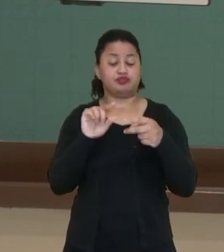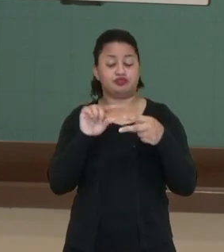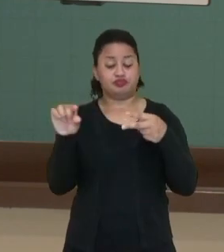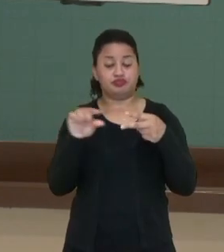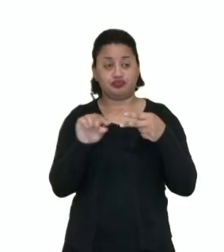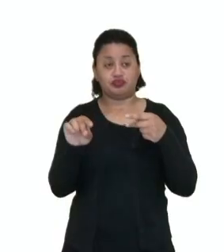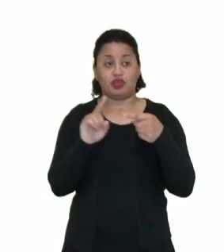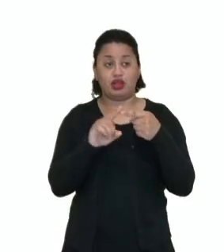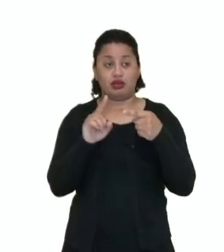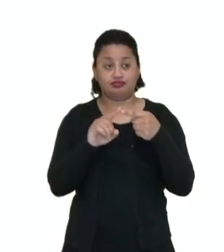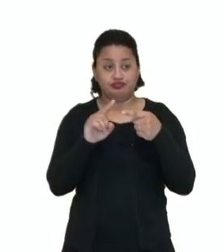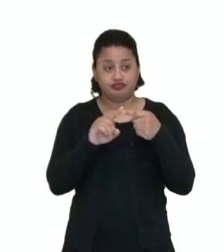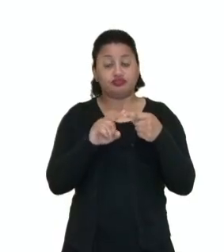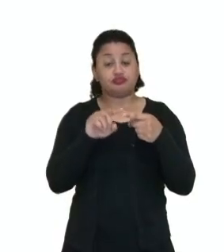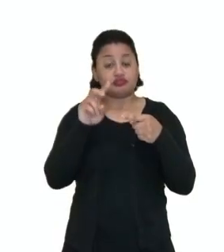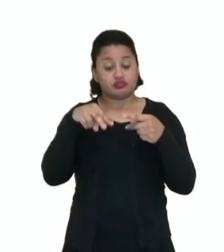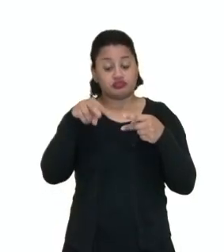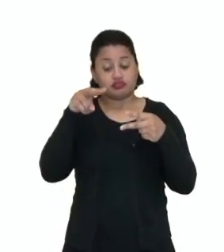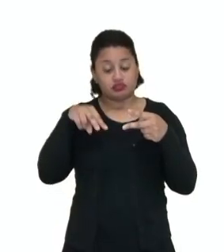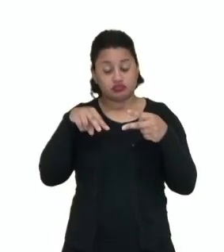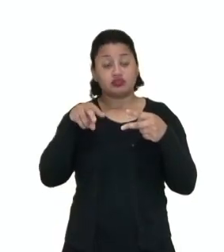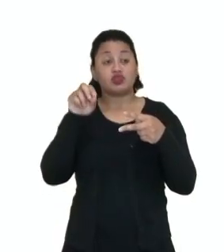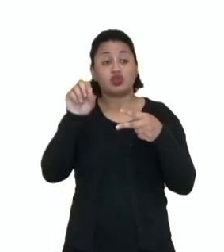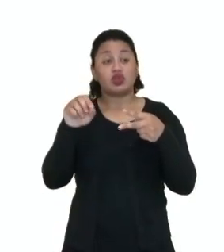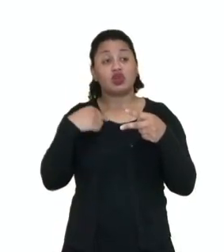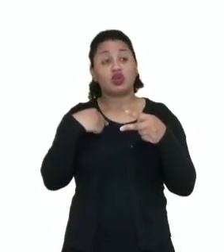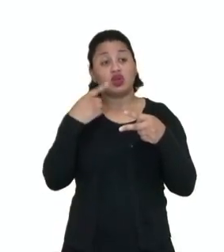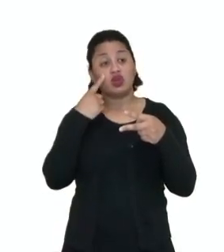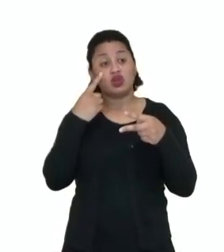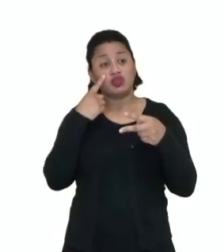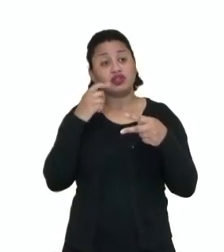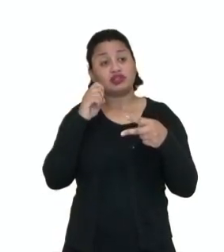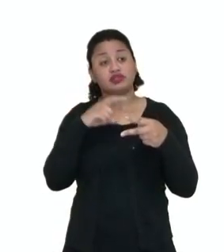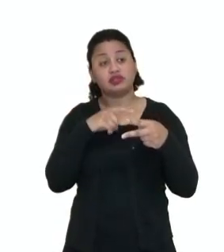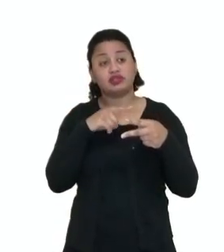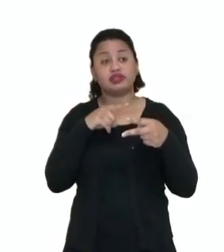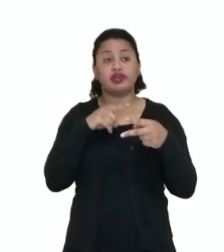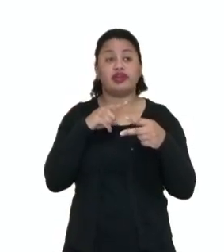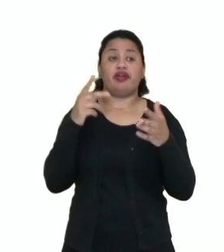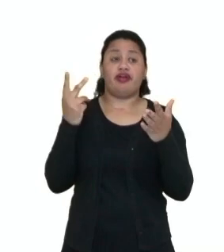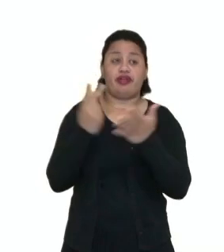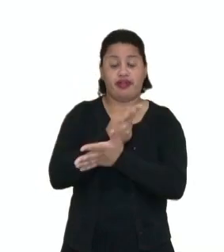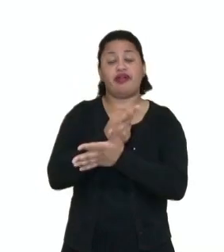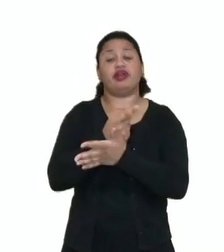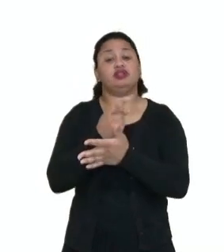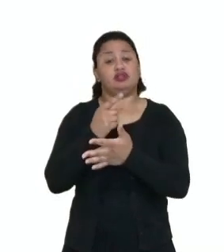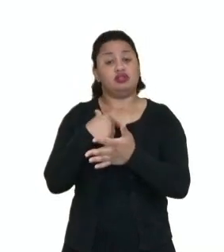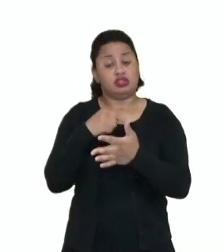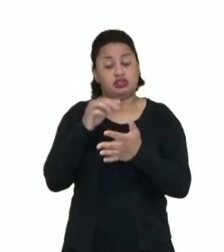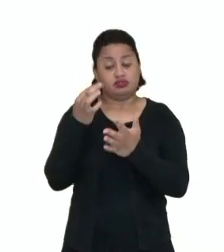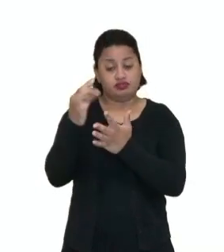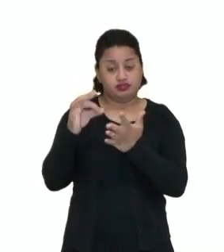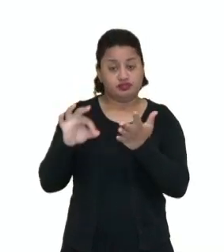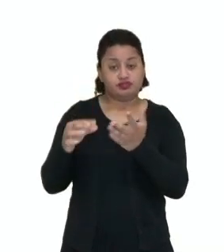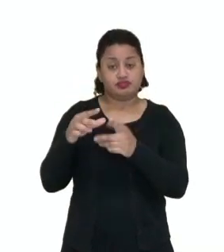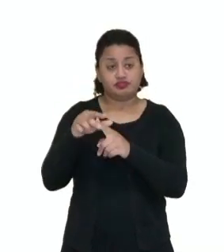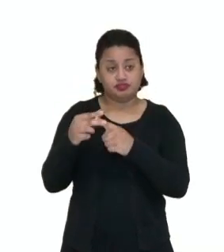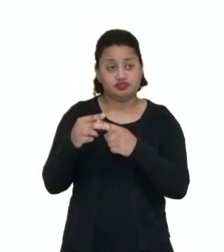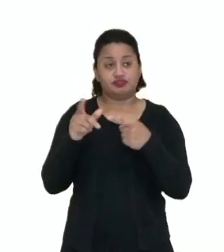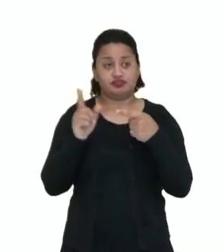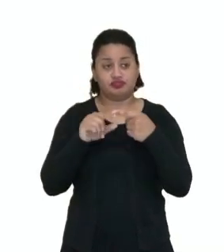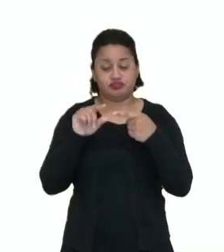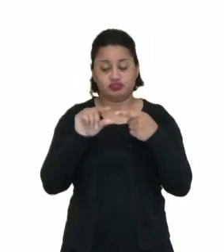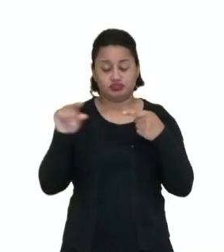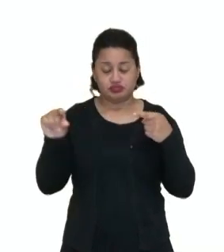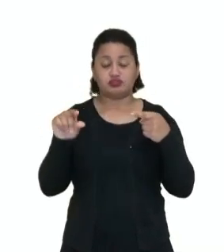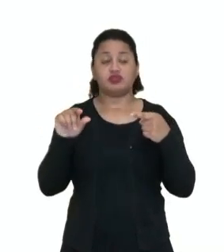aqui. Faça a leitura e veja que se tem alguma coisa de errado, você vai então fazer a correção das mesmas. Primeira frase